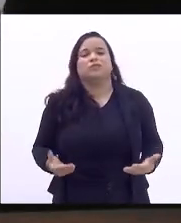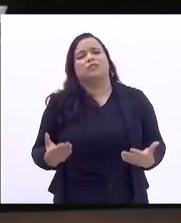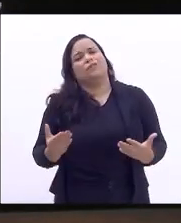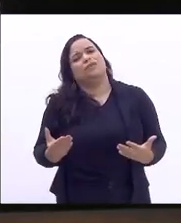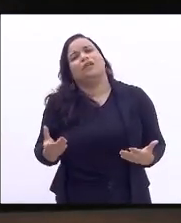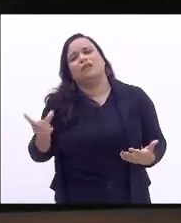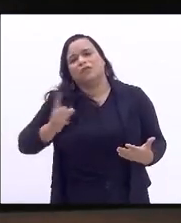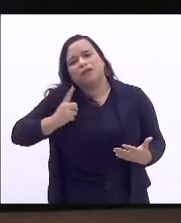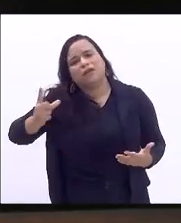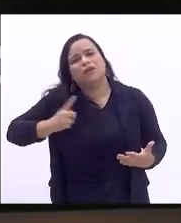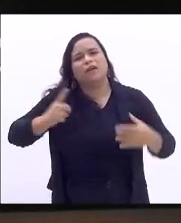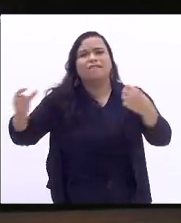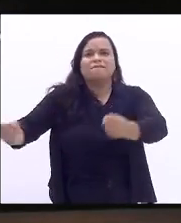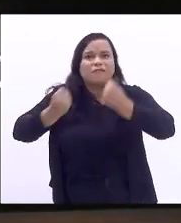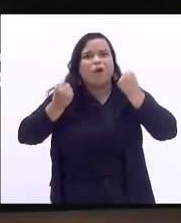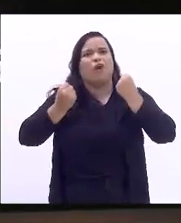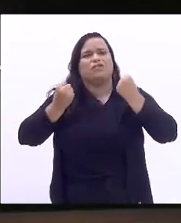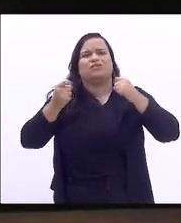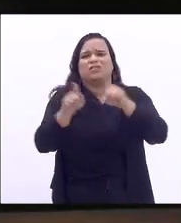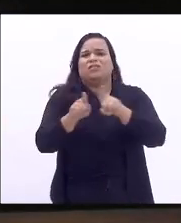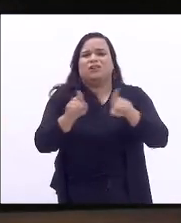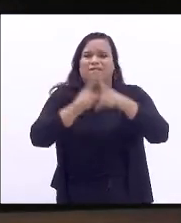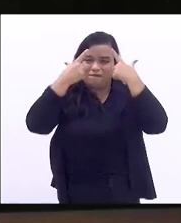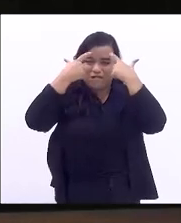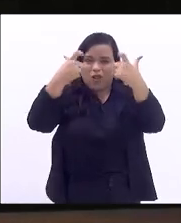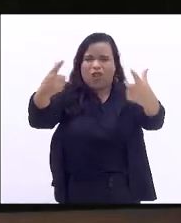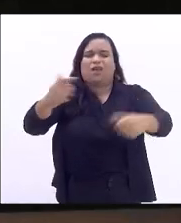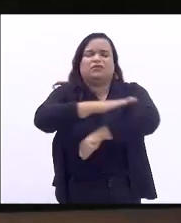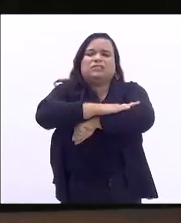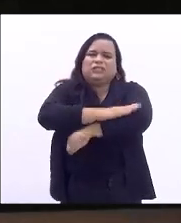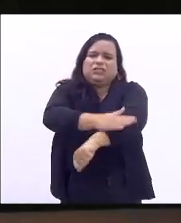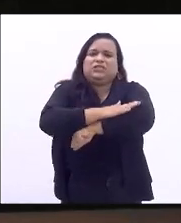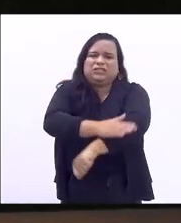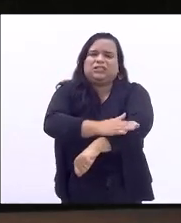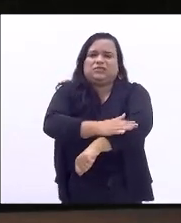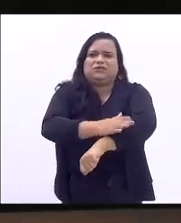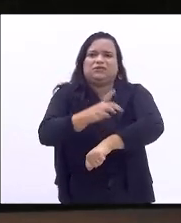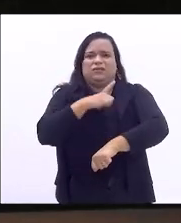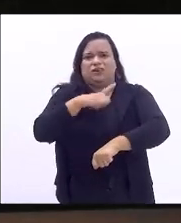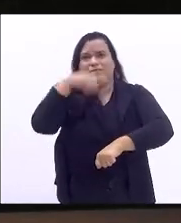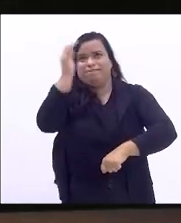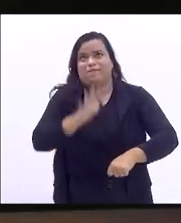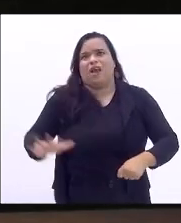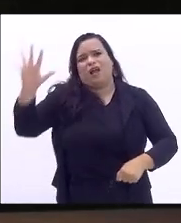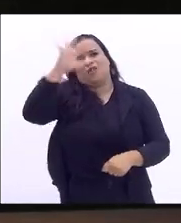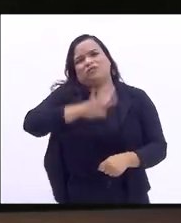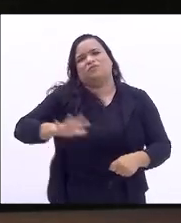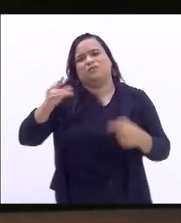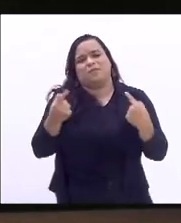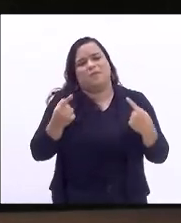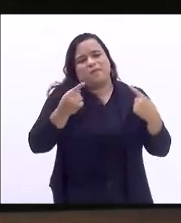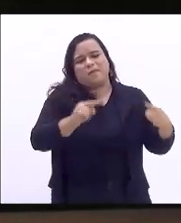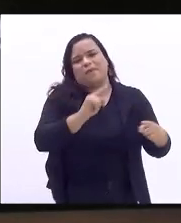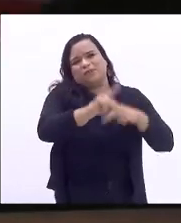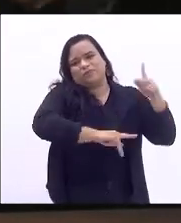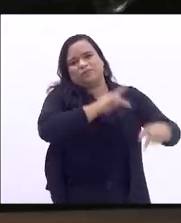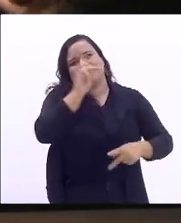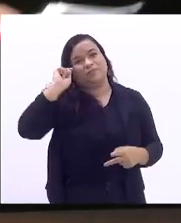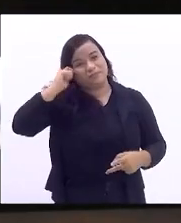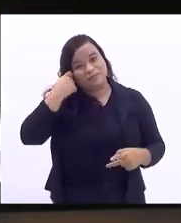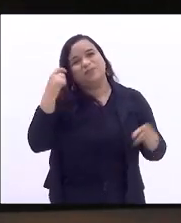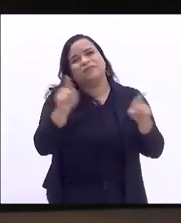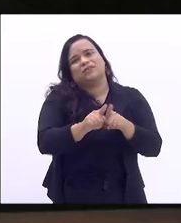a força EA violência do racismo institucional no Brasil contra as pessoas